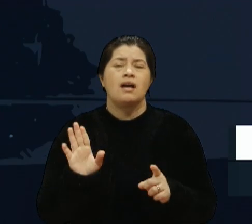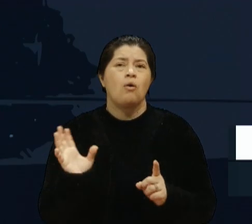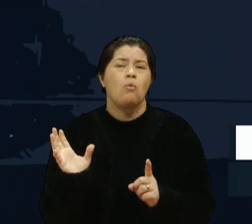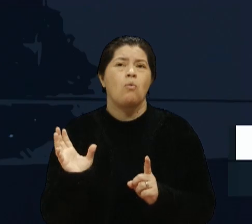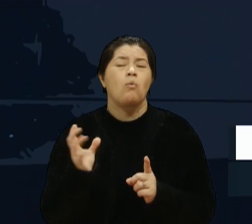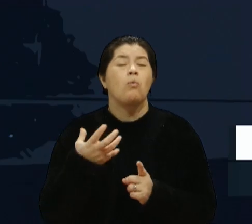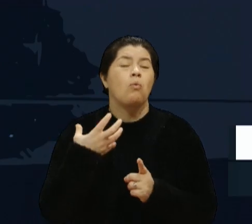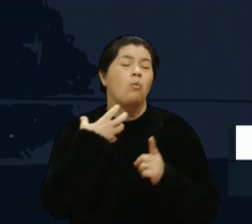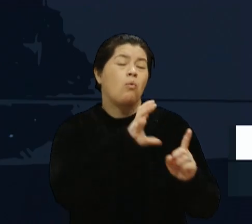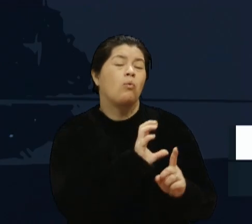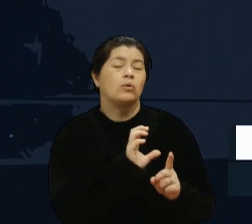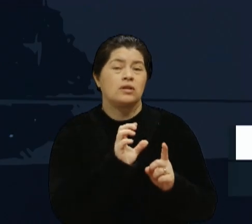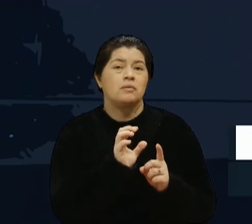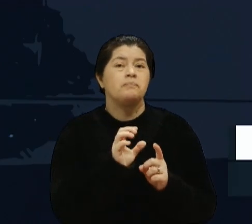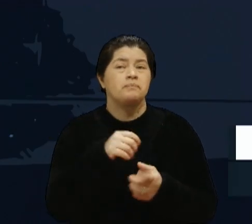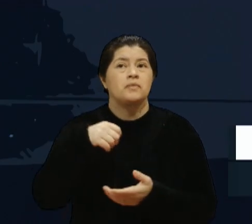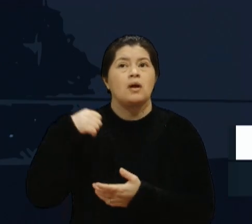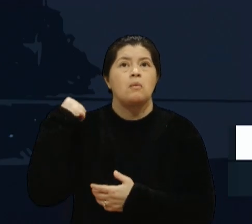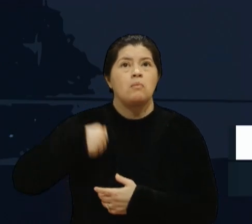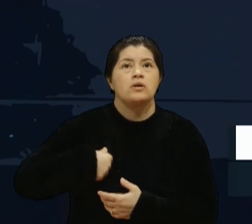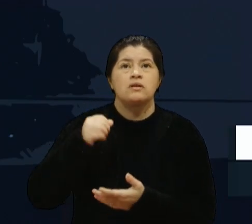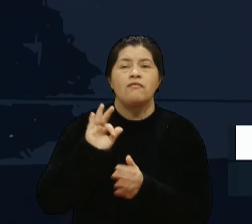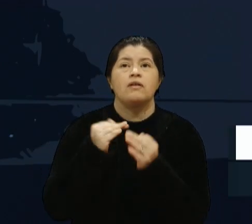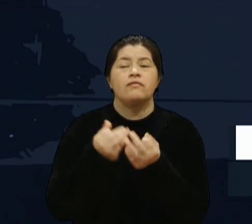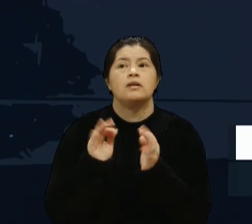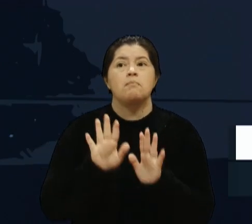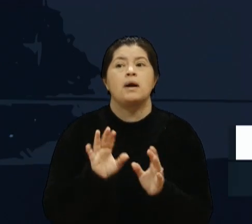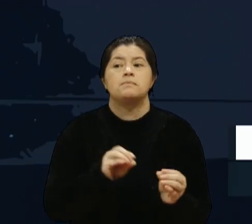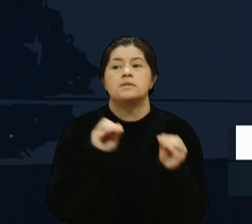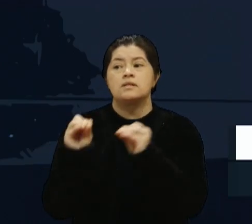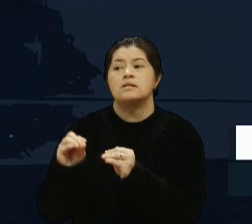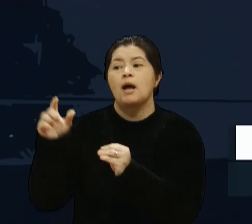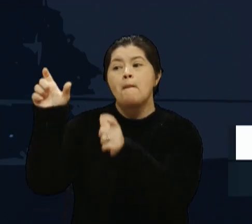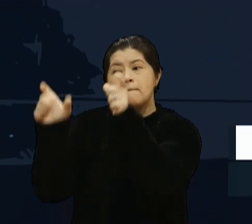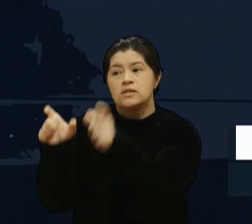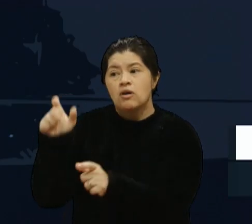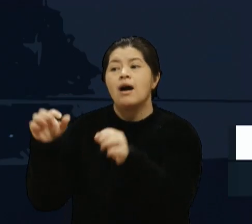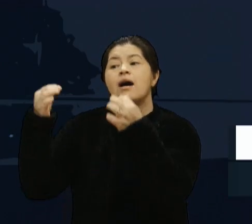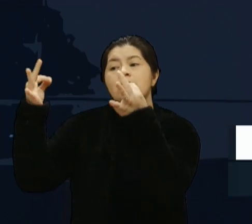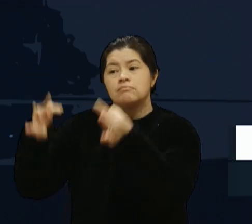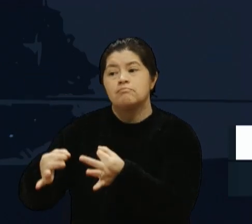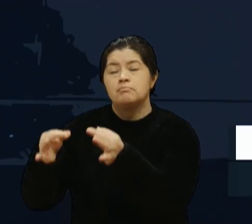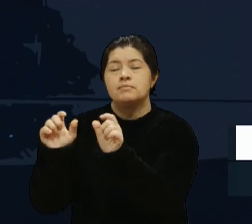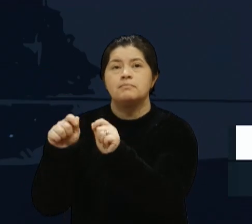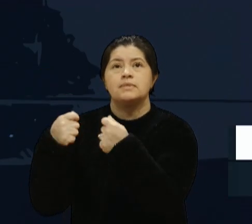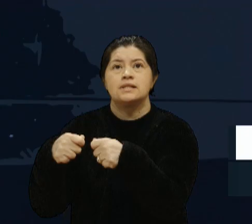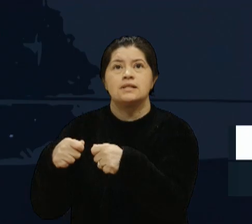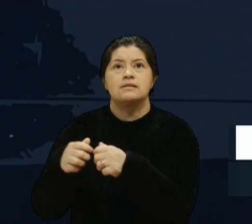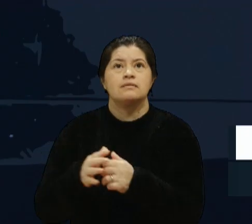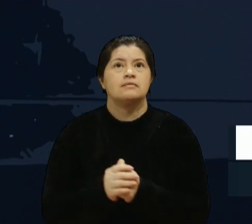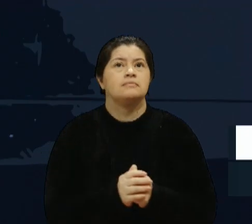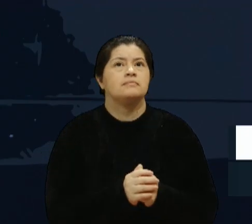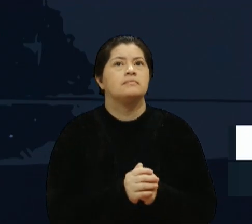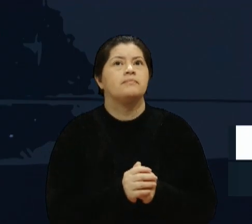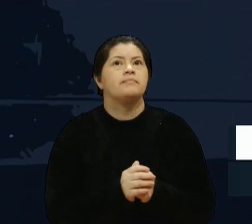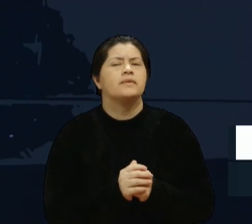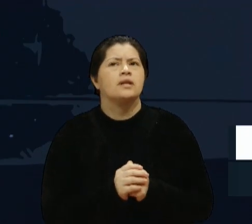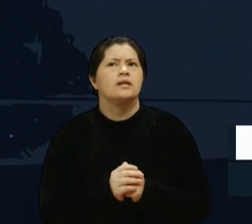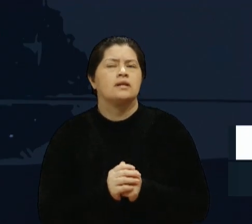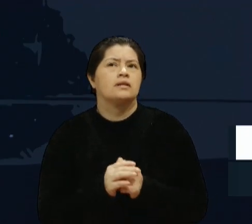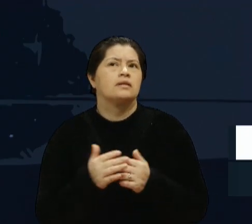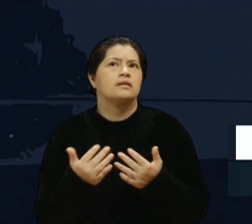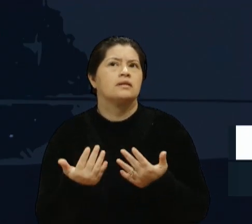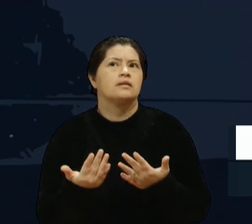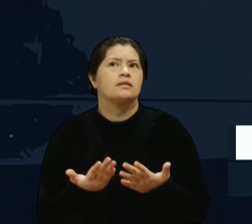Bolsa Família, mas ela tem que ser destinada a quem realmente precisa, correto? Isso significa dizer, olha só, que em torno